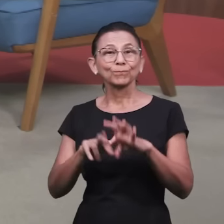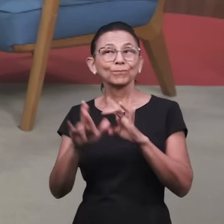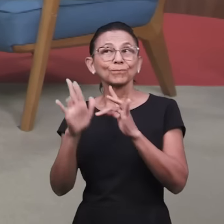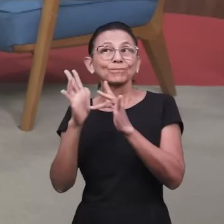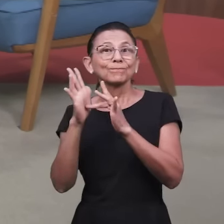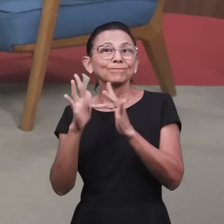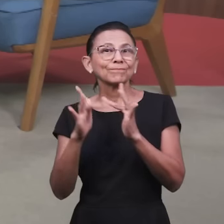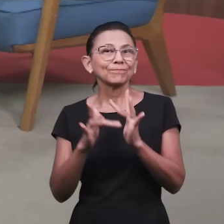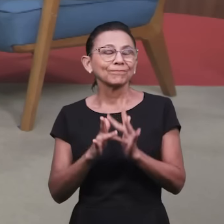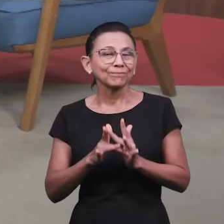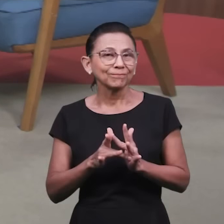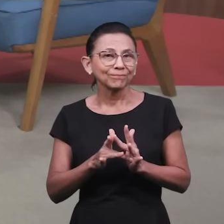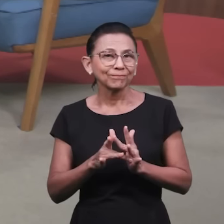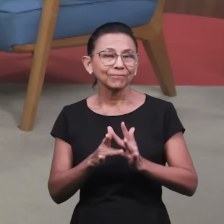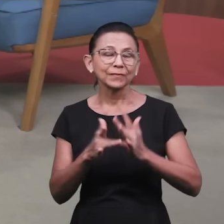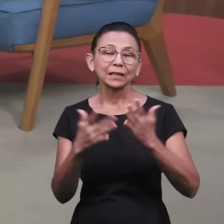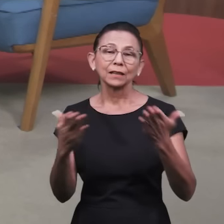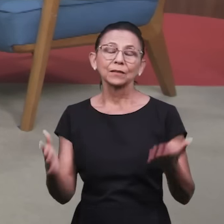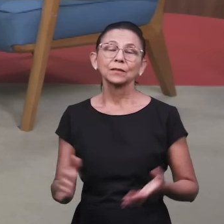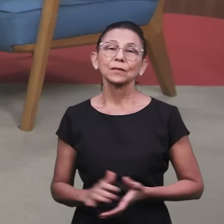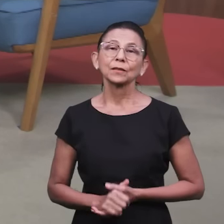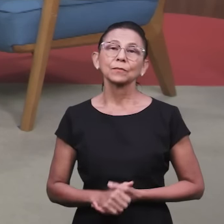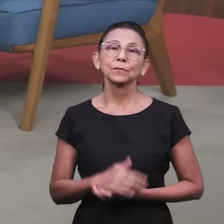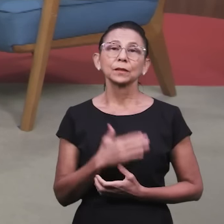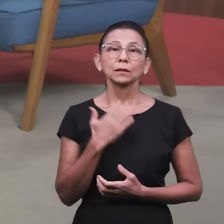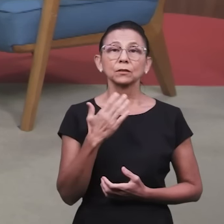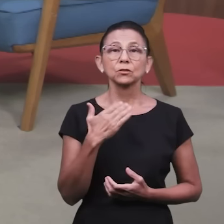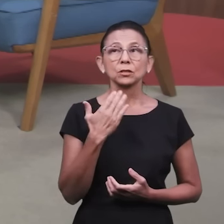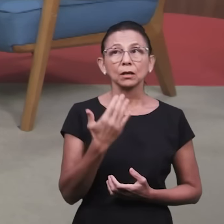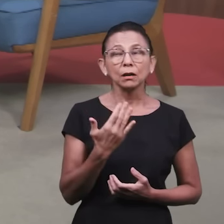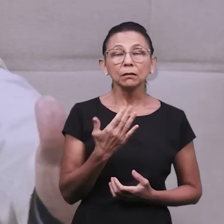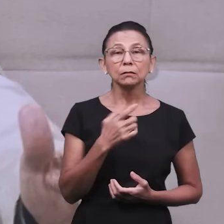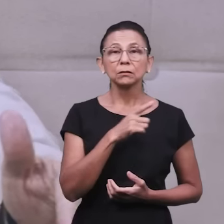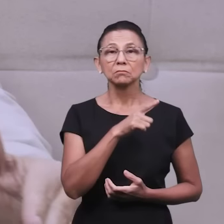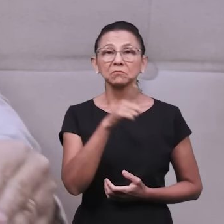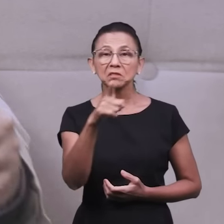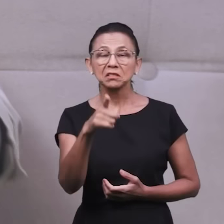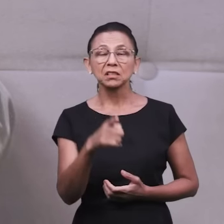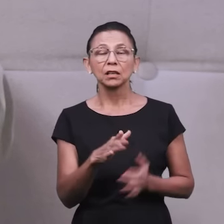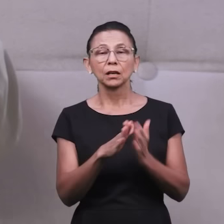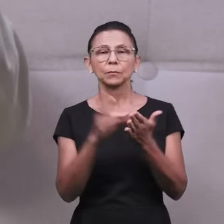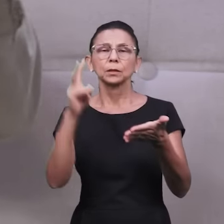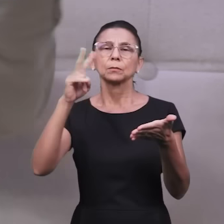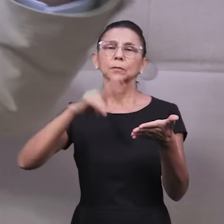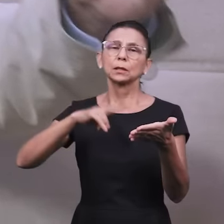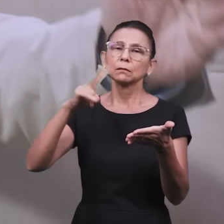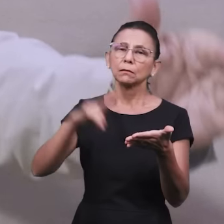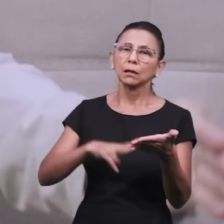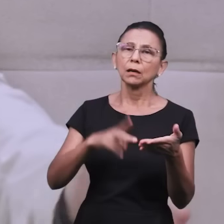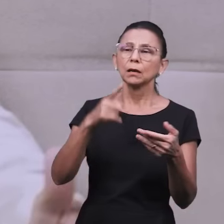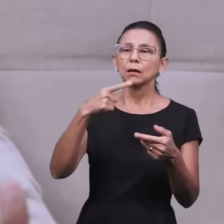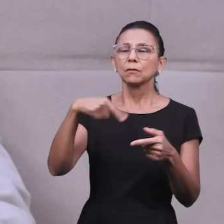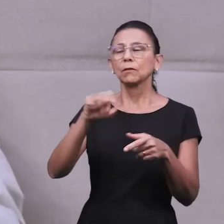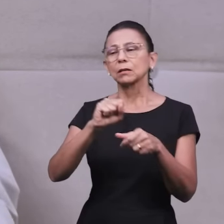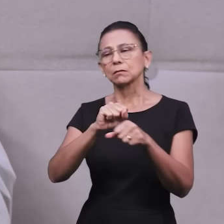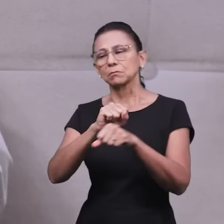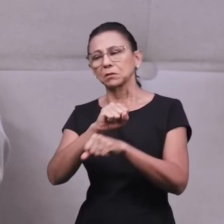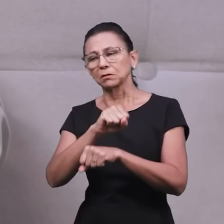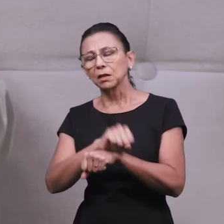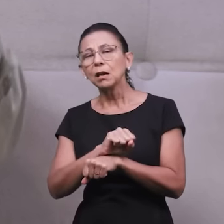estava dizendo para a igreja, o que vai adiantar você viver uma vida, lendo a Bíblia, fazendo